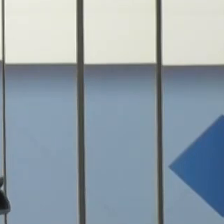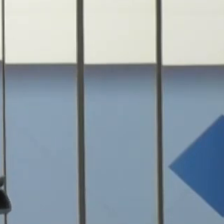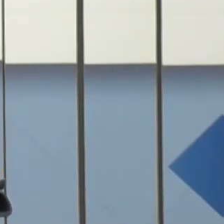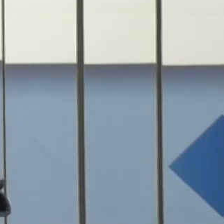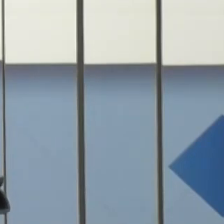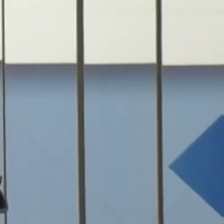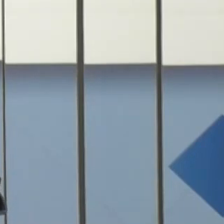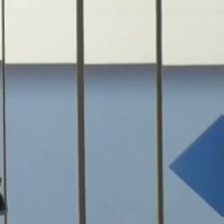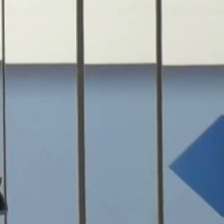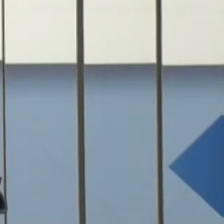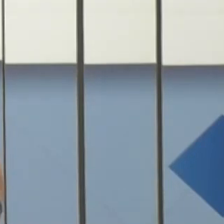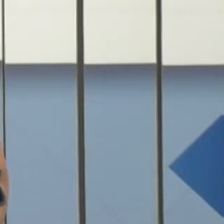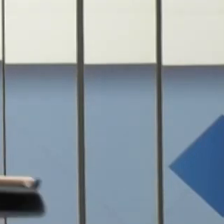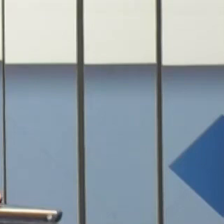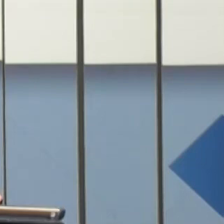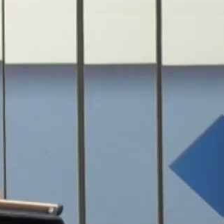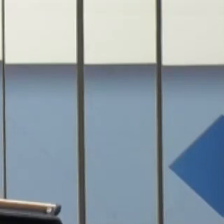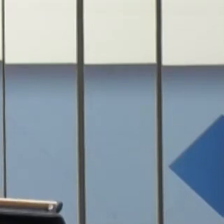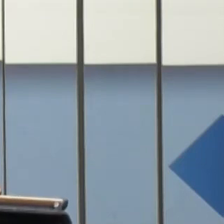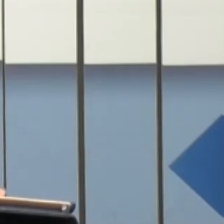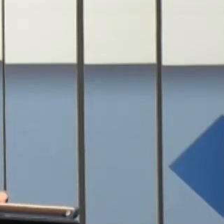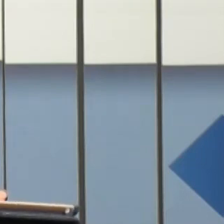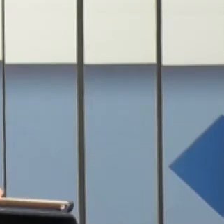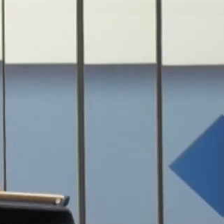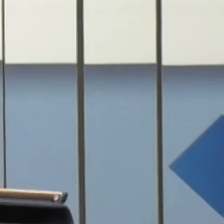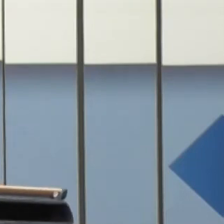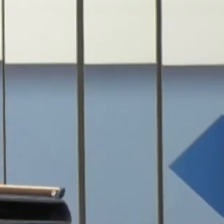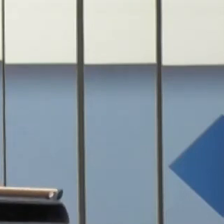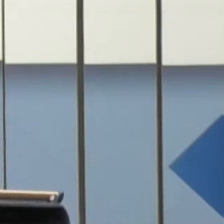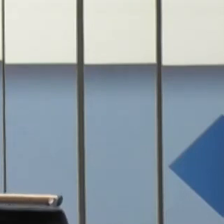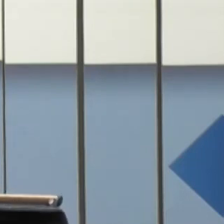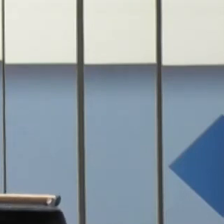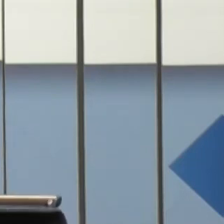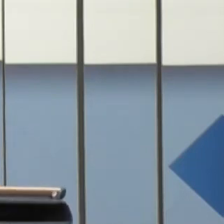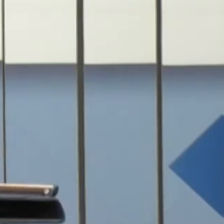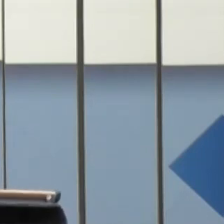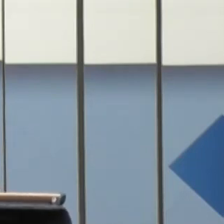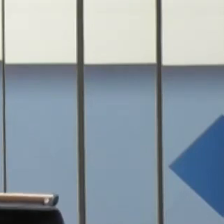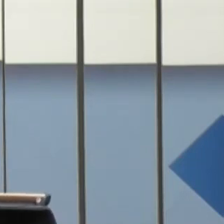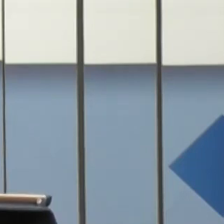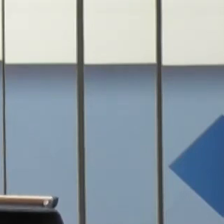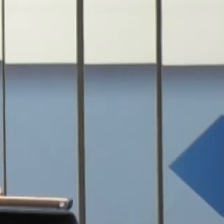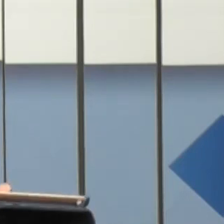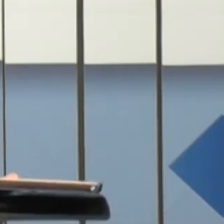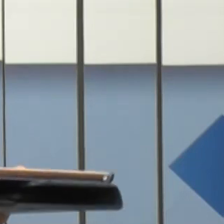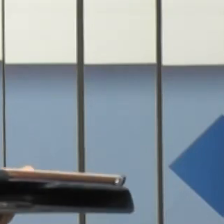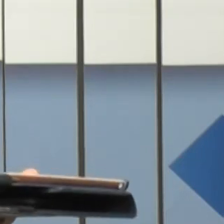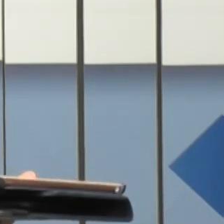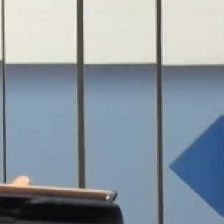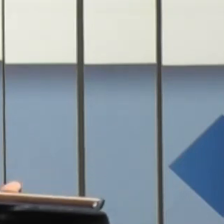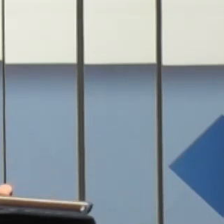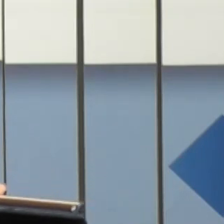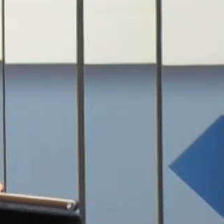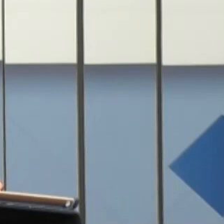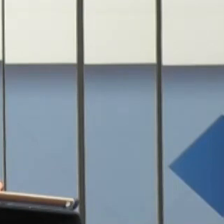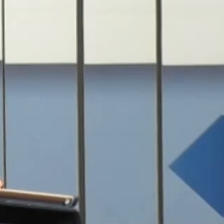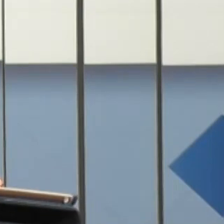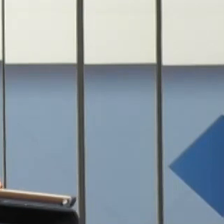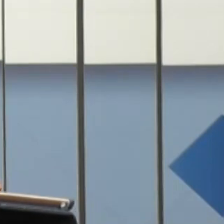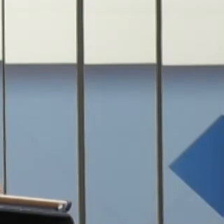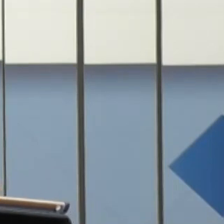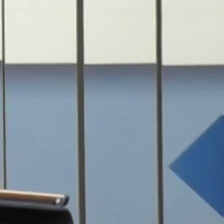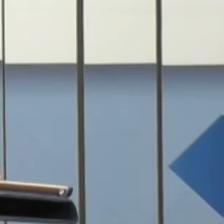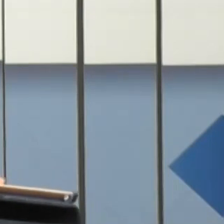Engenheiro Roberto Mange, número 66, no bairro Ponte Preta. É a entrada aqui logo atrás da entrada principal